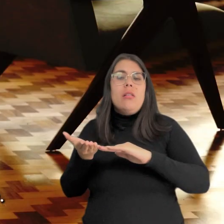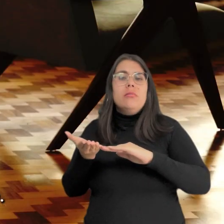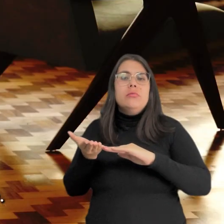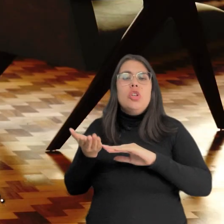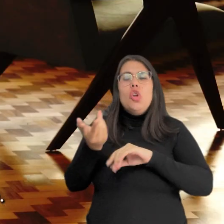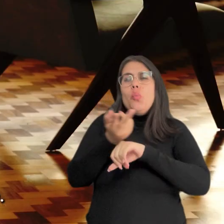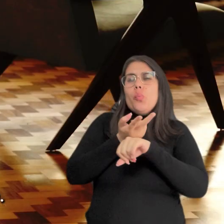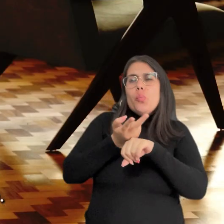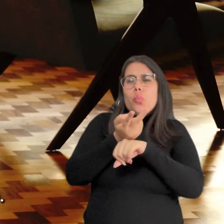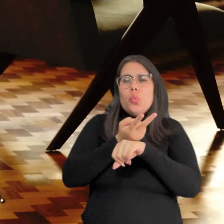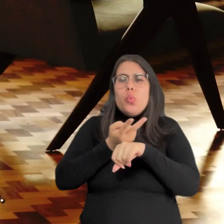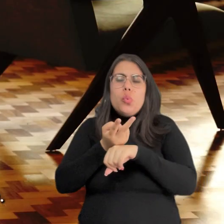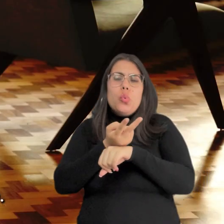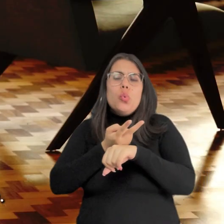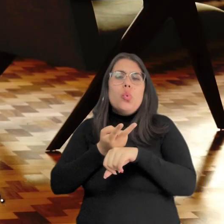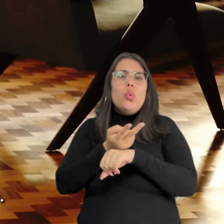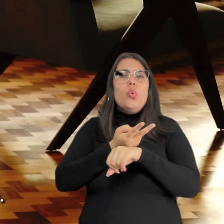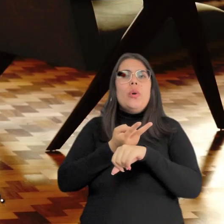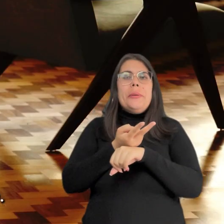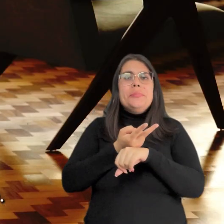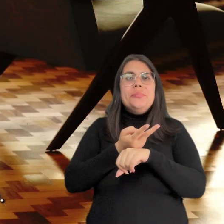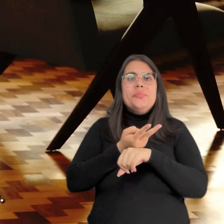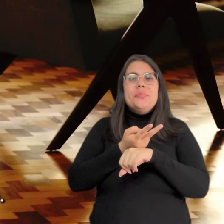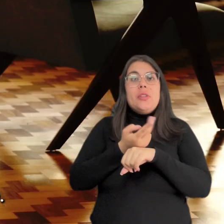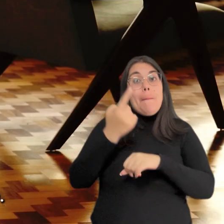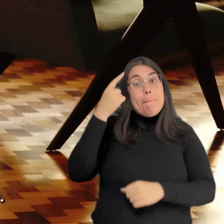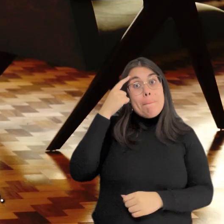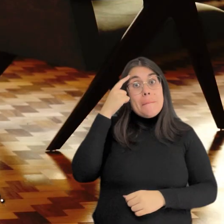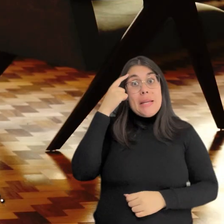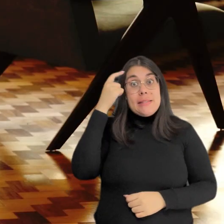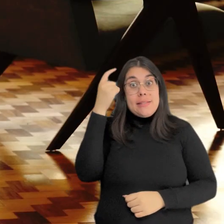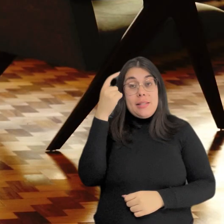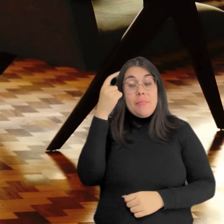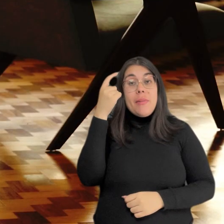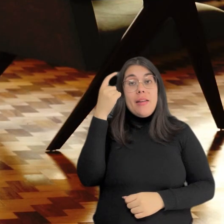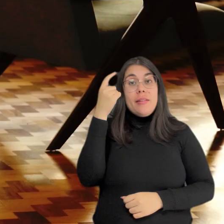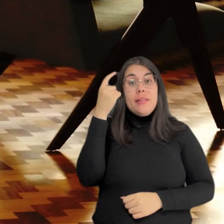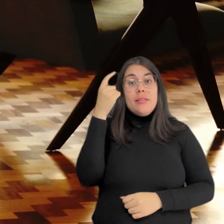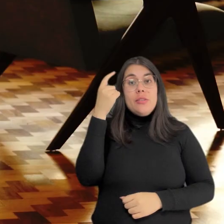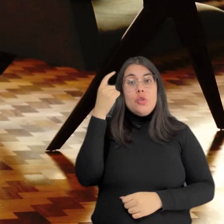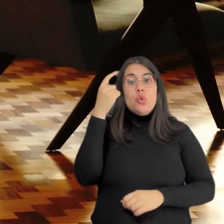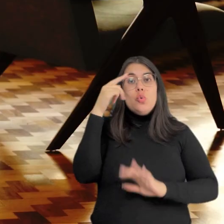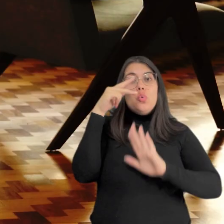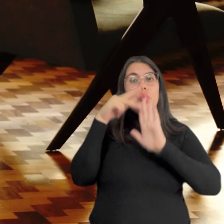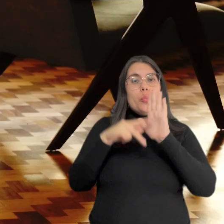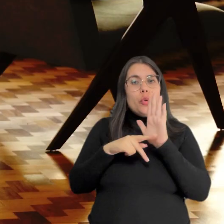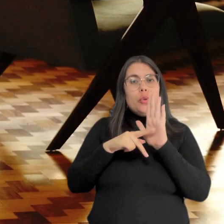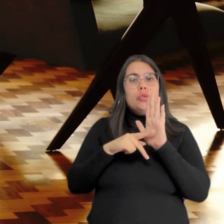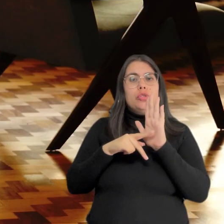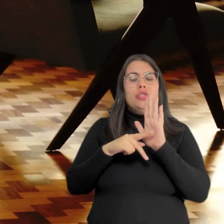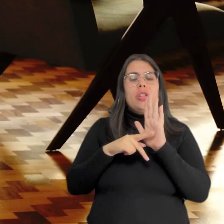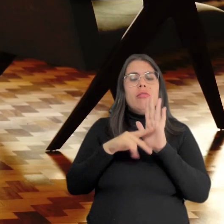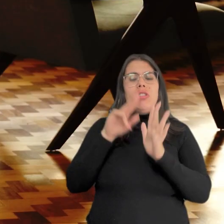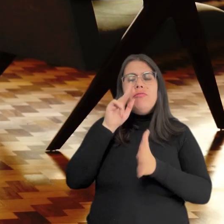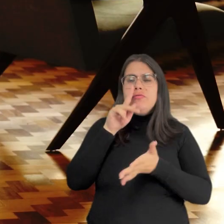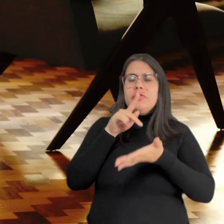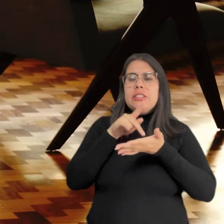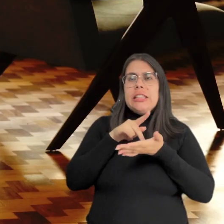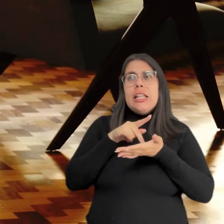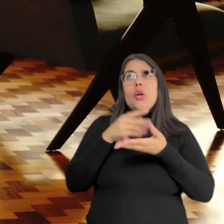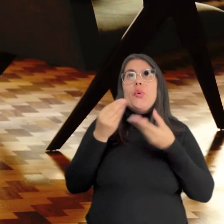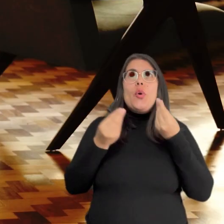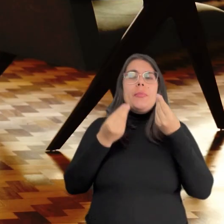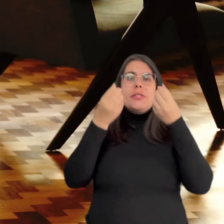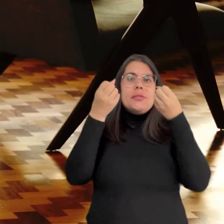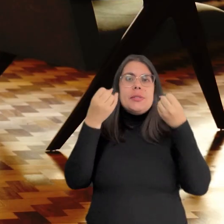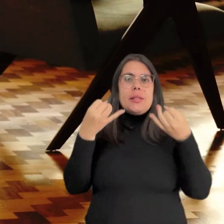o pensamento do projeto era muito íntegro. Íntegro, eu quero dizer assim, a solução espacial e